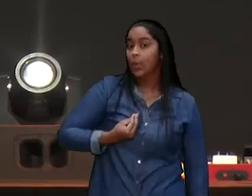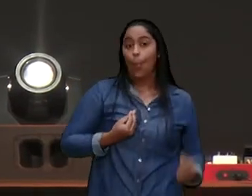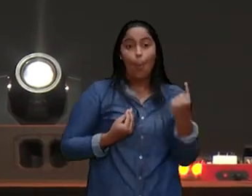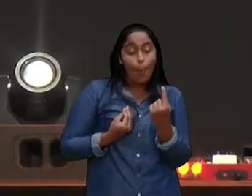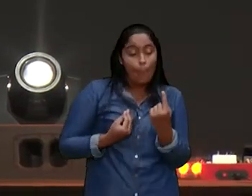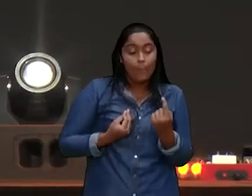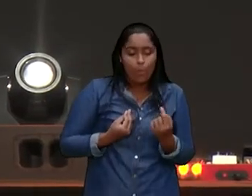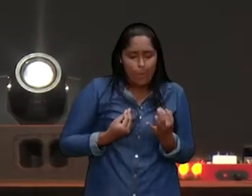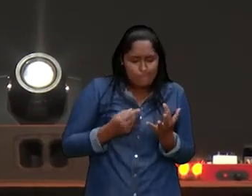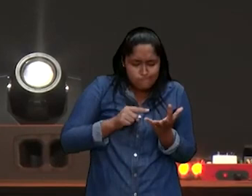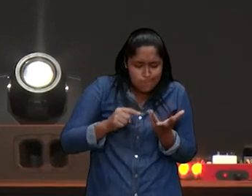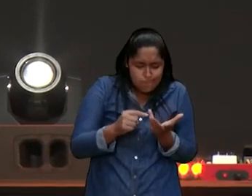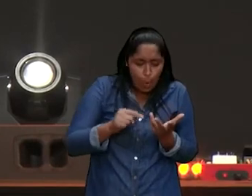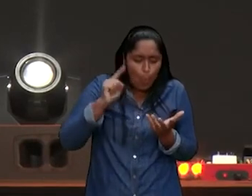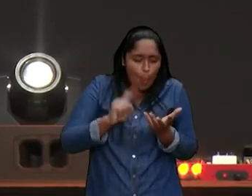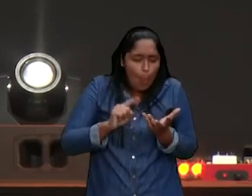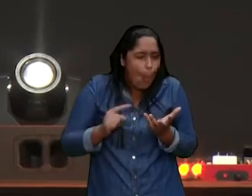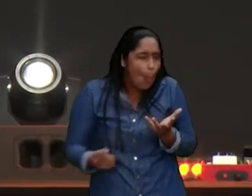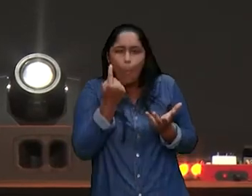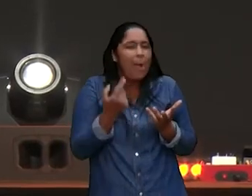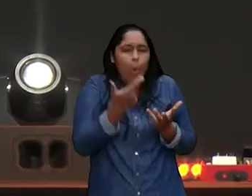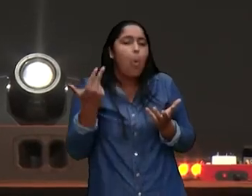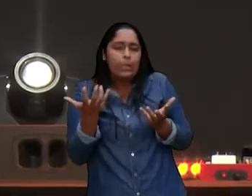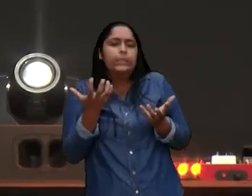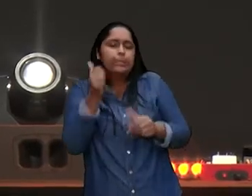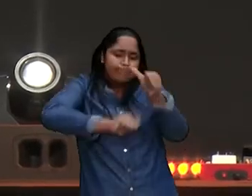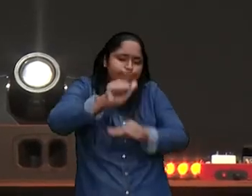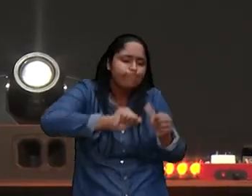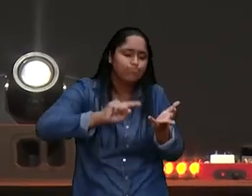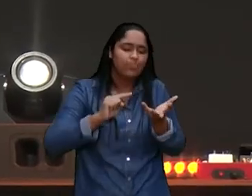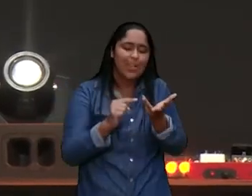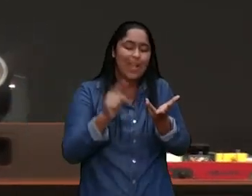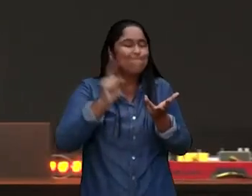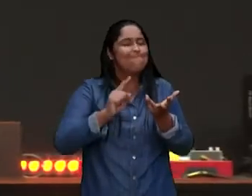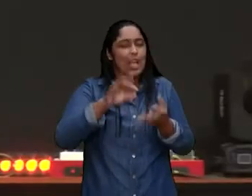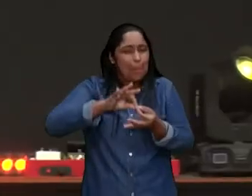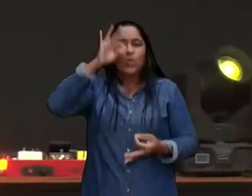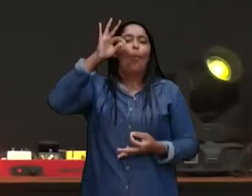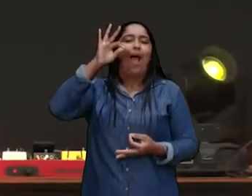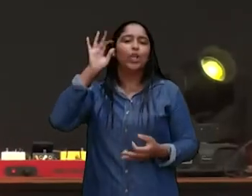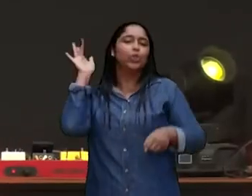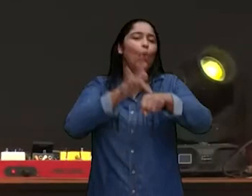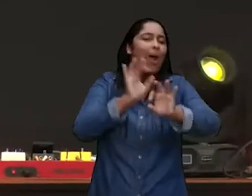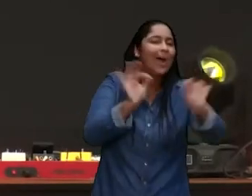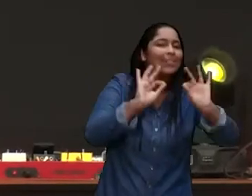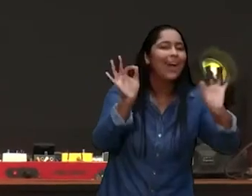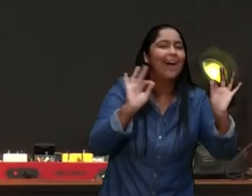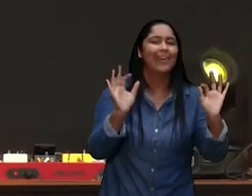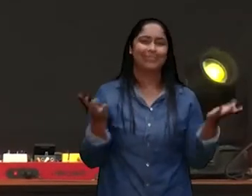direito a sua vida espiritual E ai meu dinheiro Minhas Finanças a saúde do